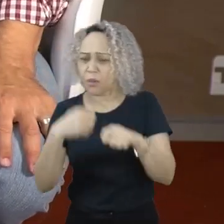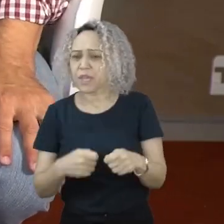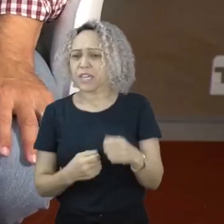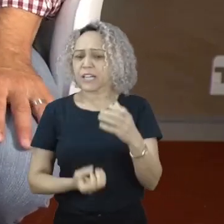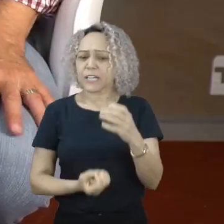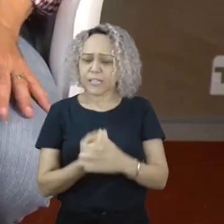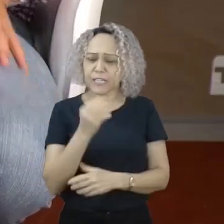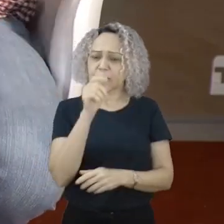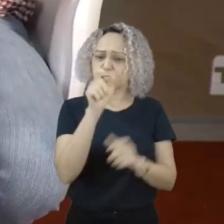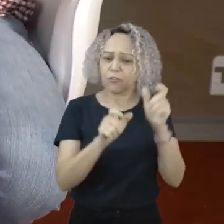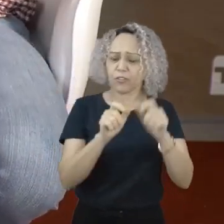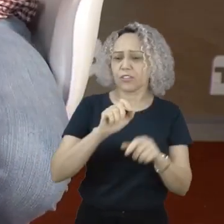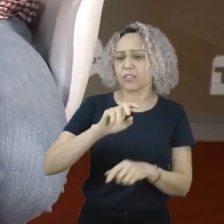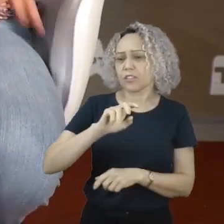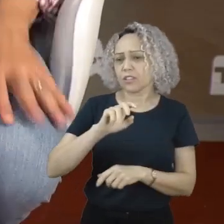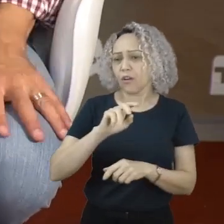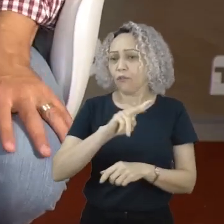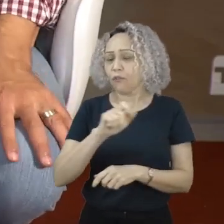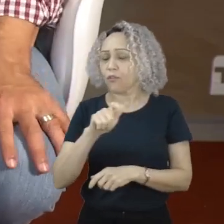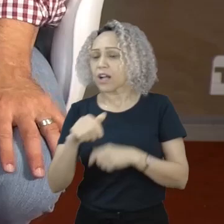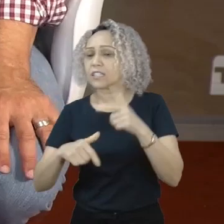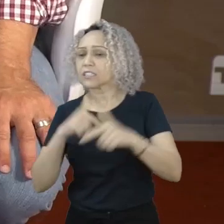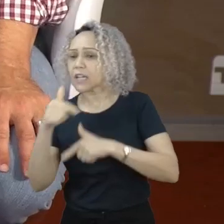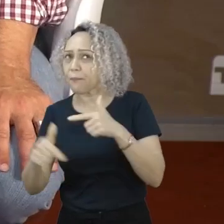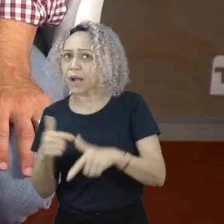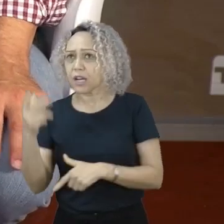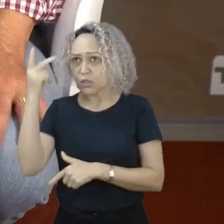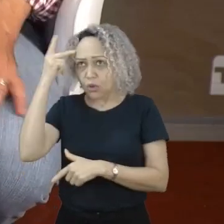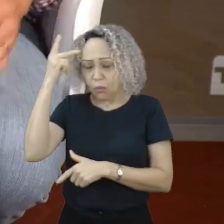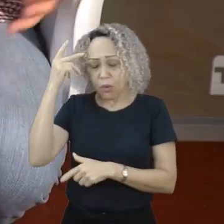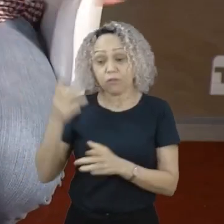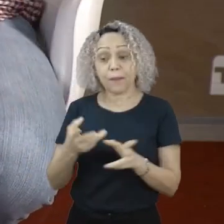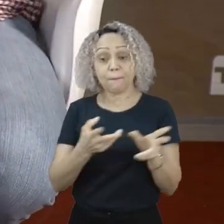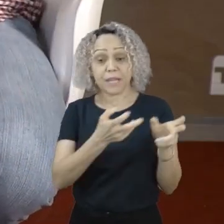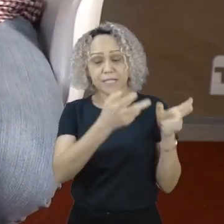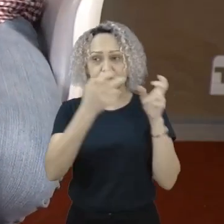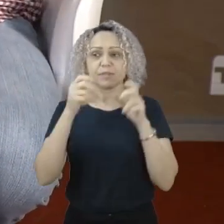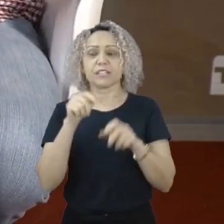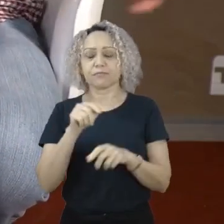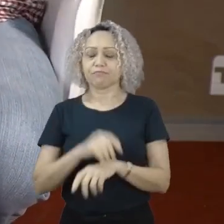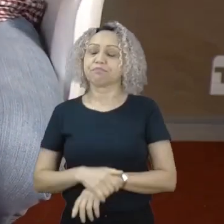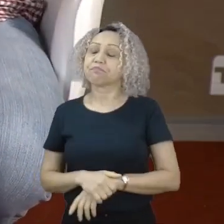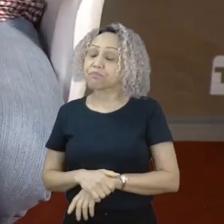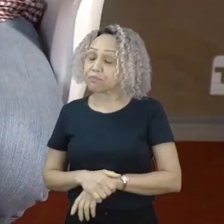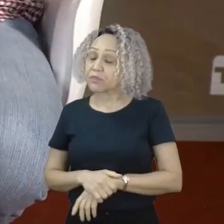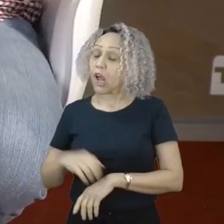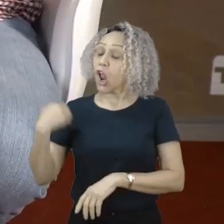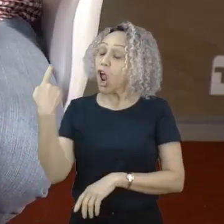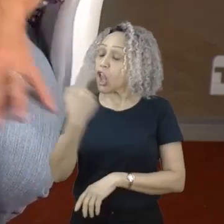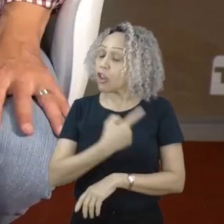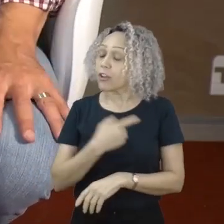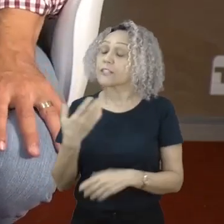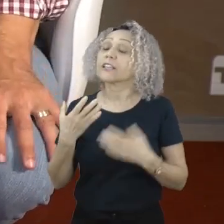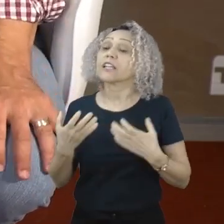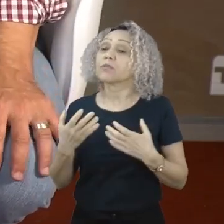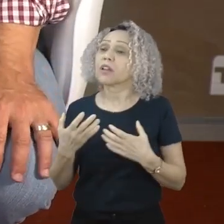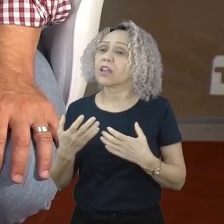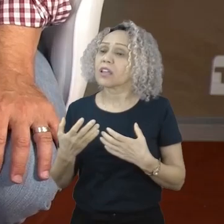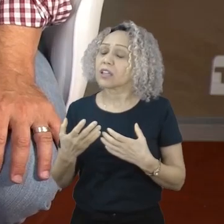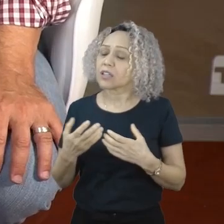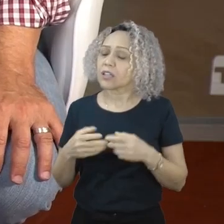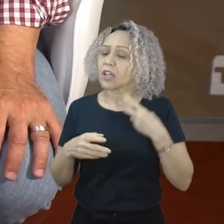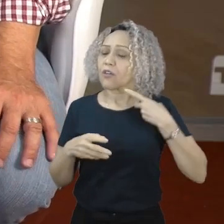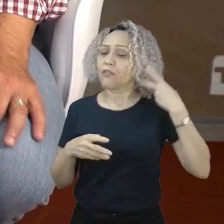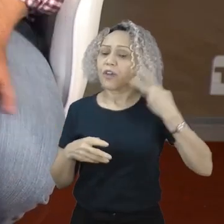bem isso. Então eu acho que o nosso grande desafio, e nós vamos alcançá-lo, é acolher isso, crescer muito o número de